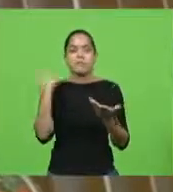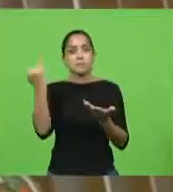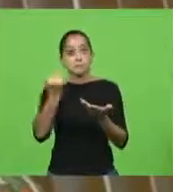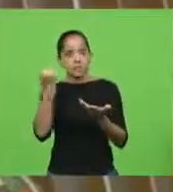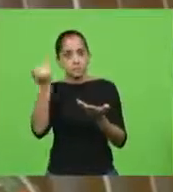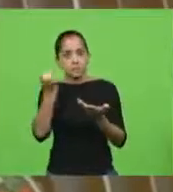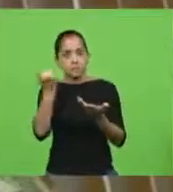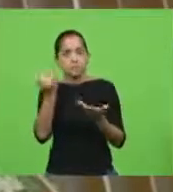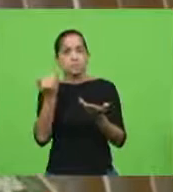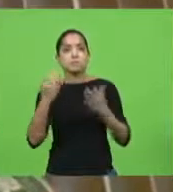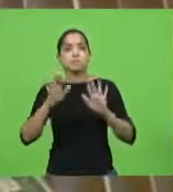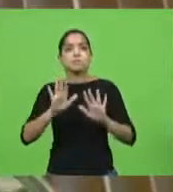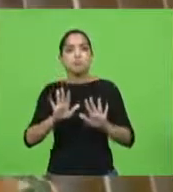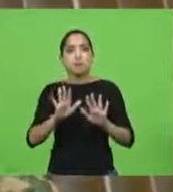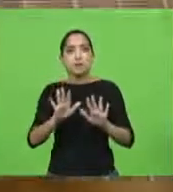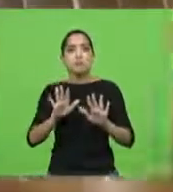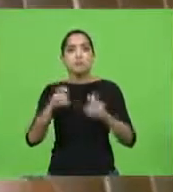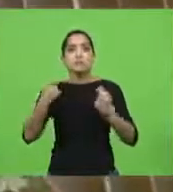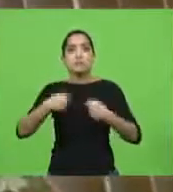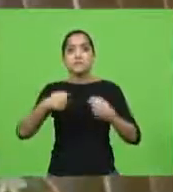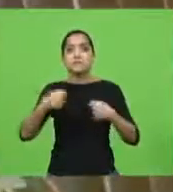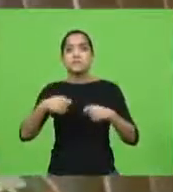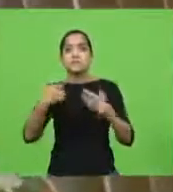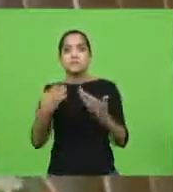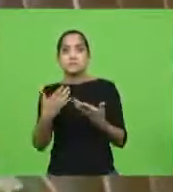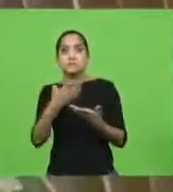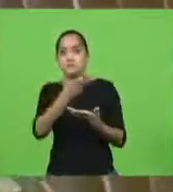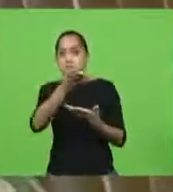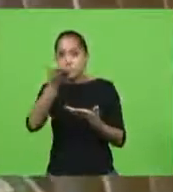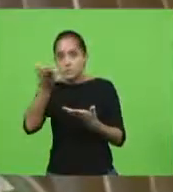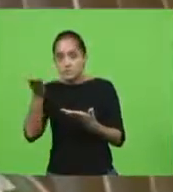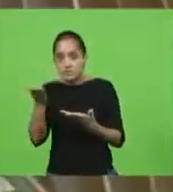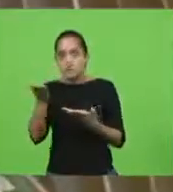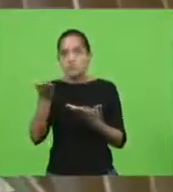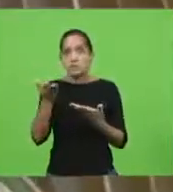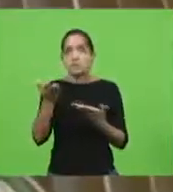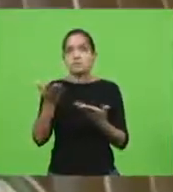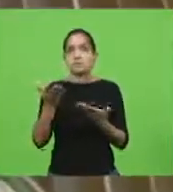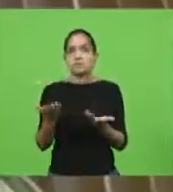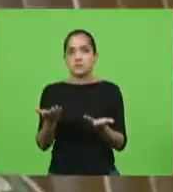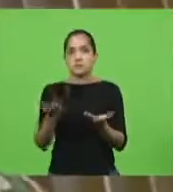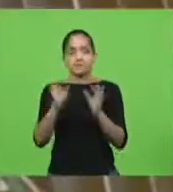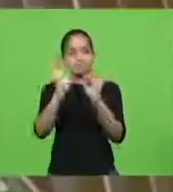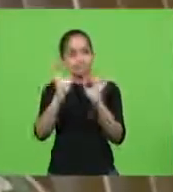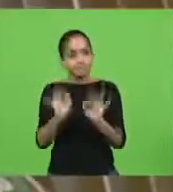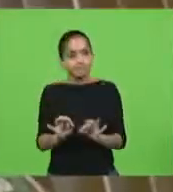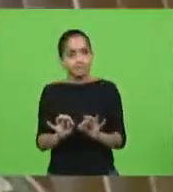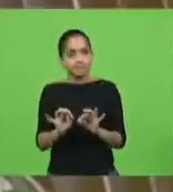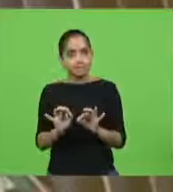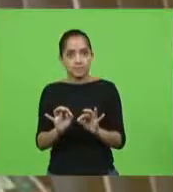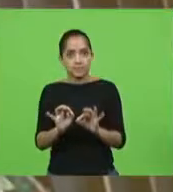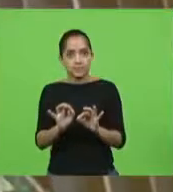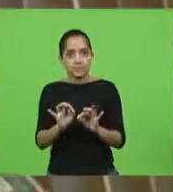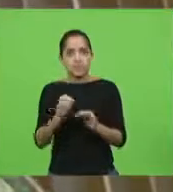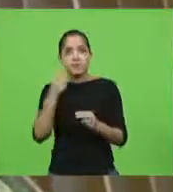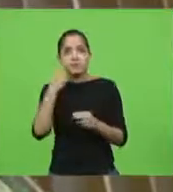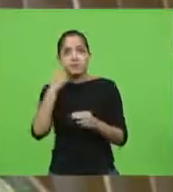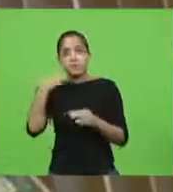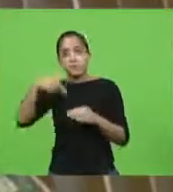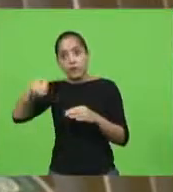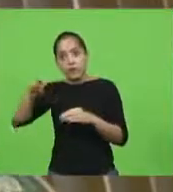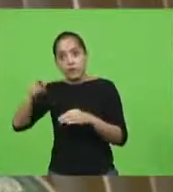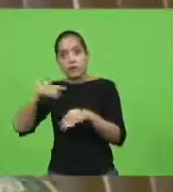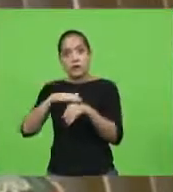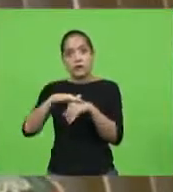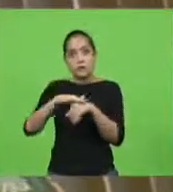mas que têm que ficar guardados internamente também. É claro que todos os senhores, com certeza, tenho certeza absoluta, se procurarem o comandante-geral da Polícia Militar, ou se ele